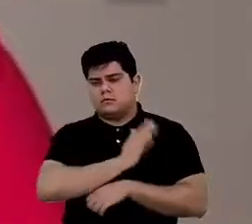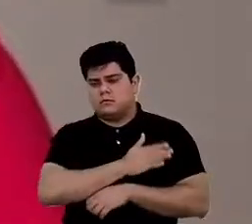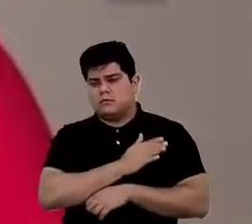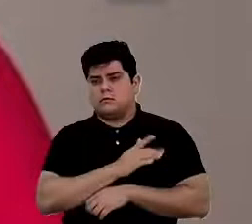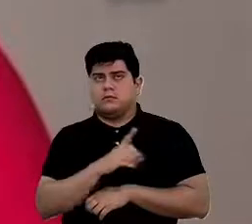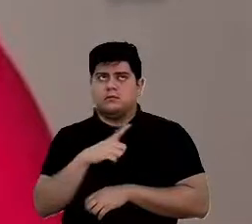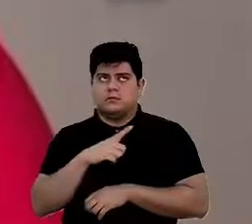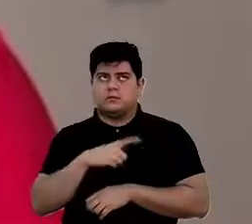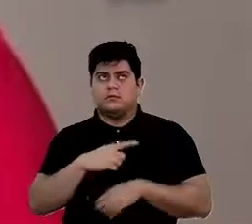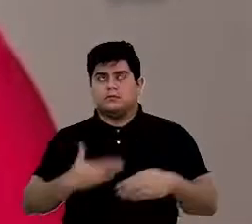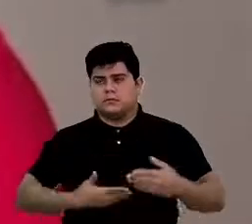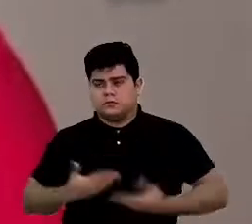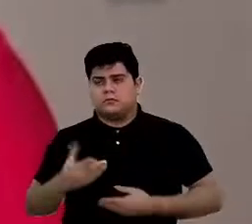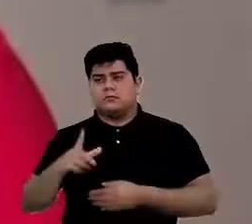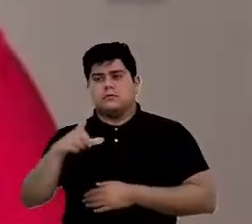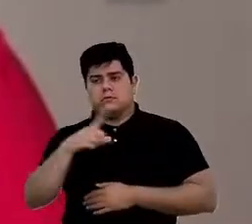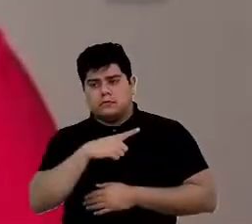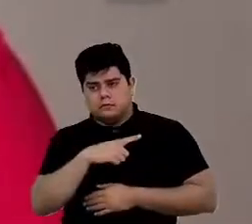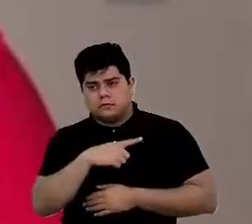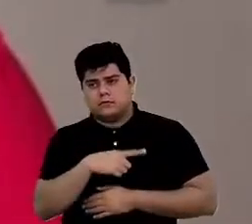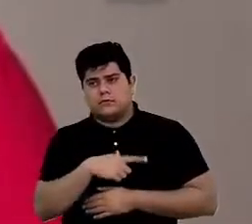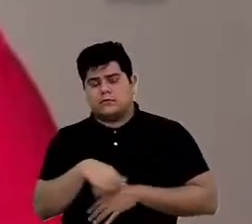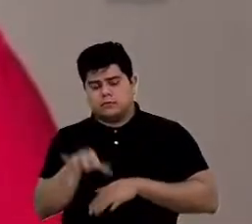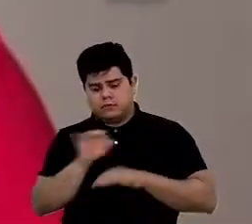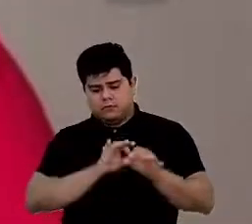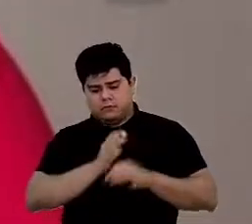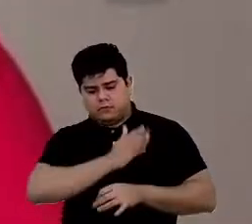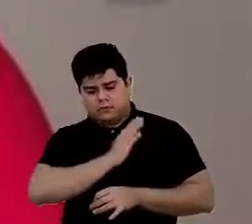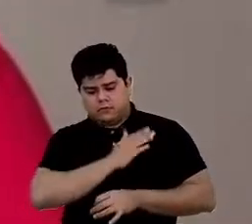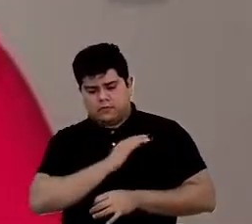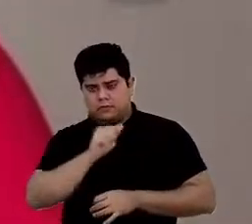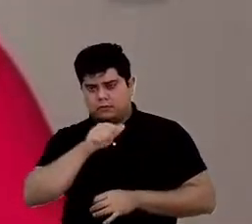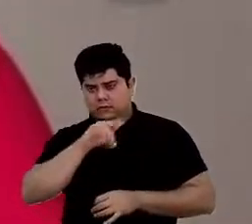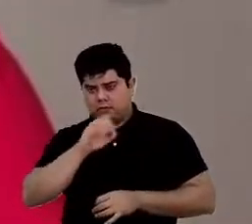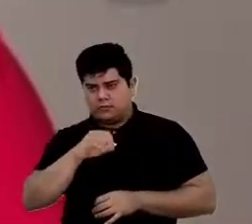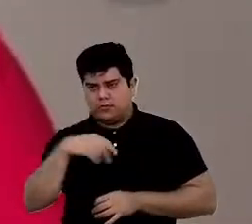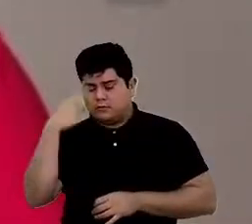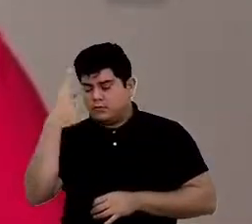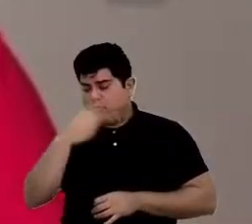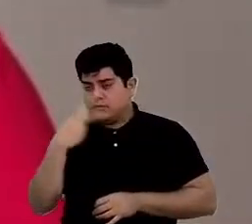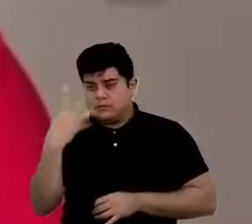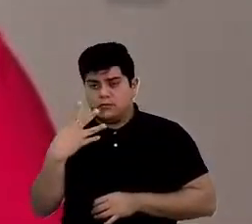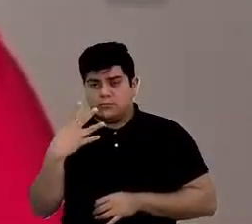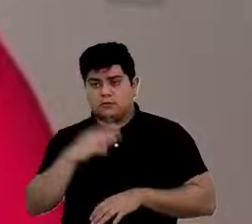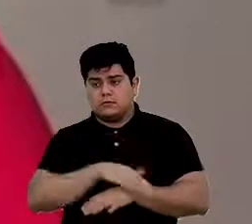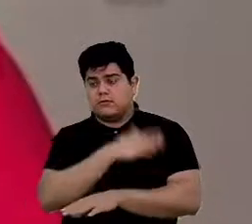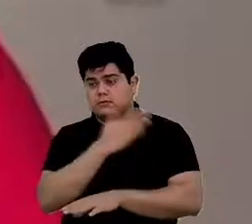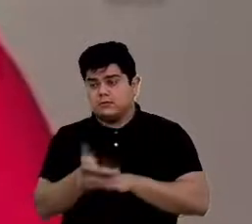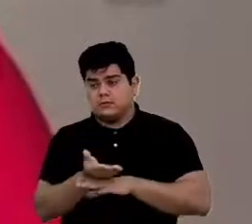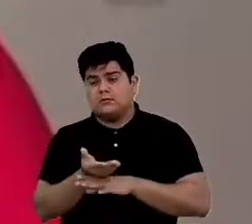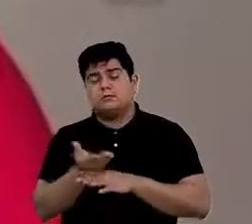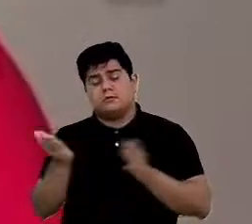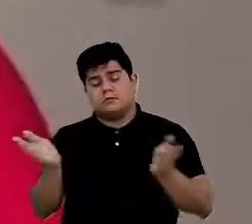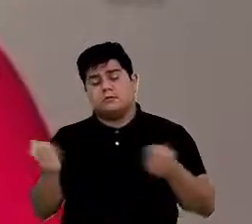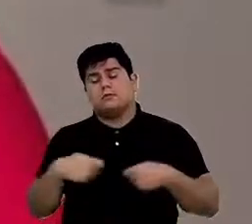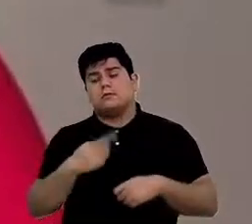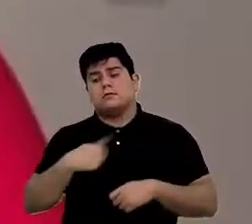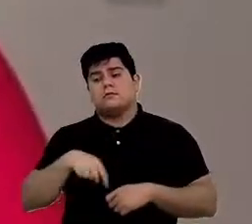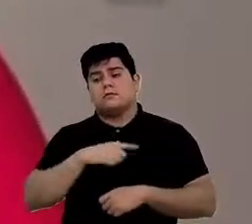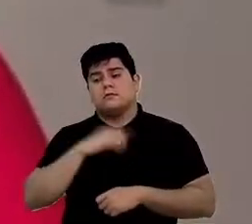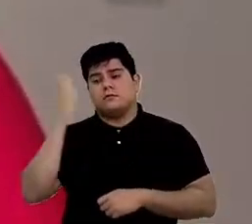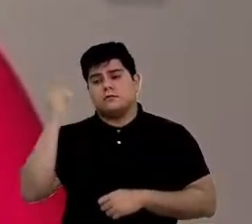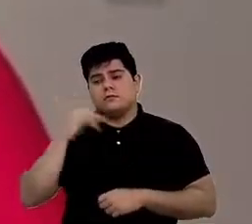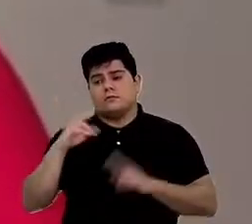tem um serviço que tem a anjo de coronária disponível 24 horas por dia, acaba que a gente sabe que a emergência